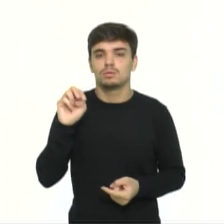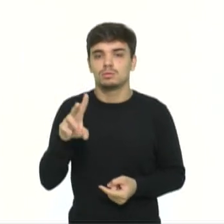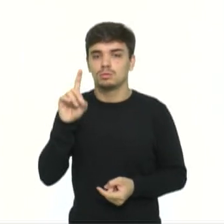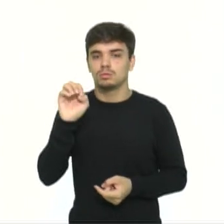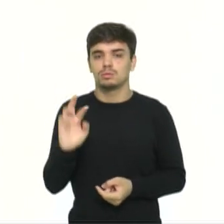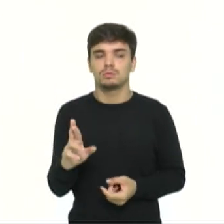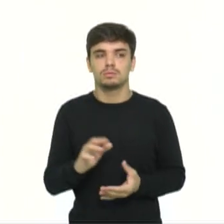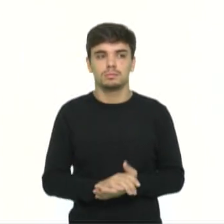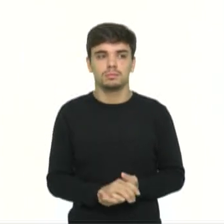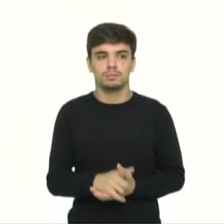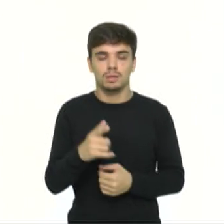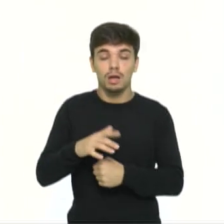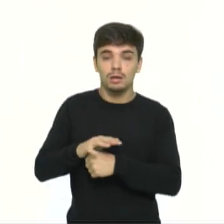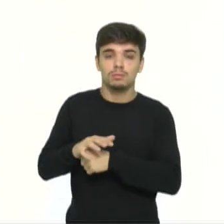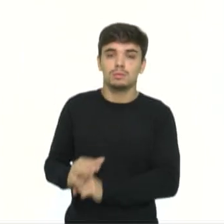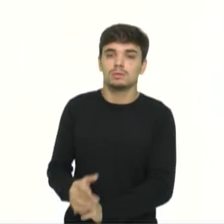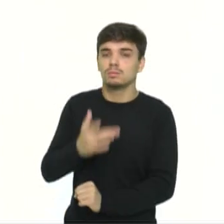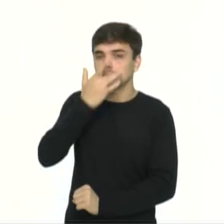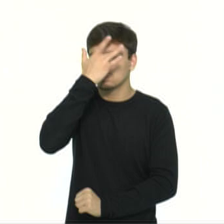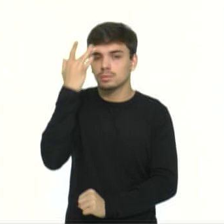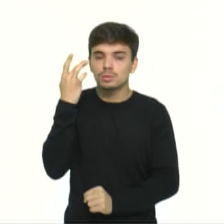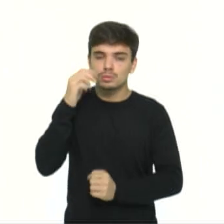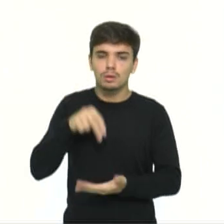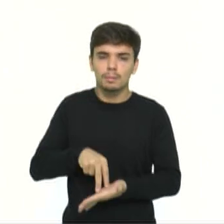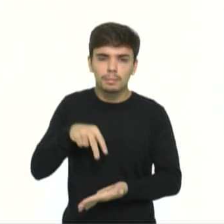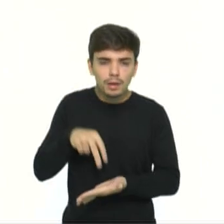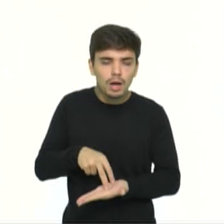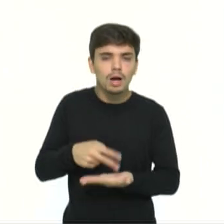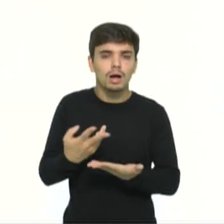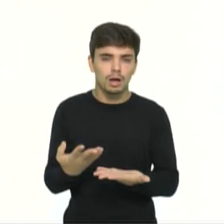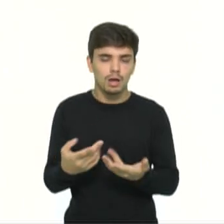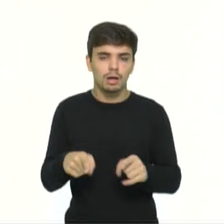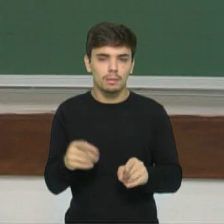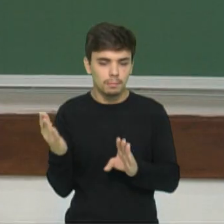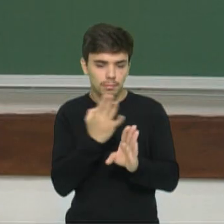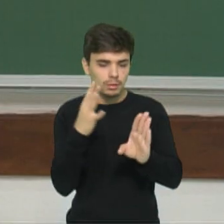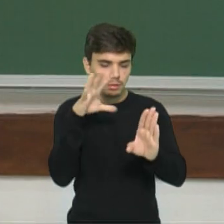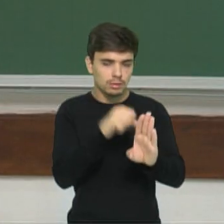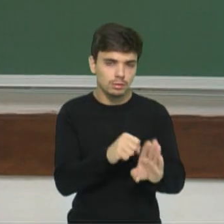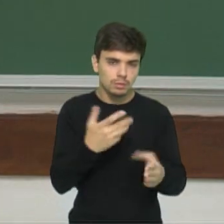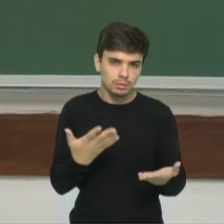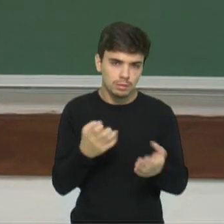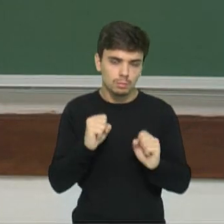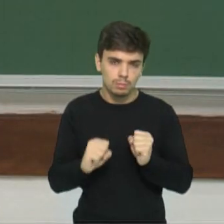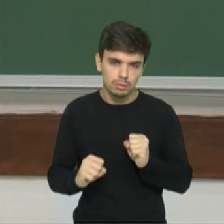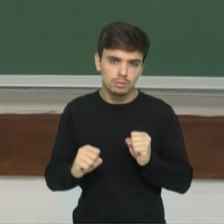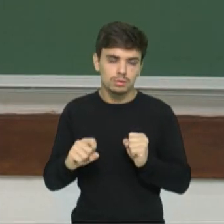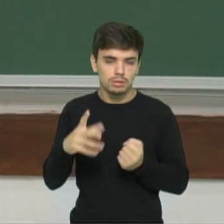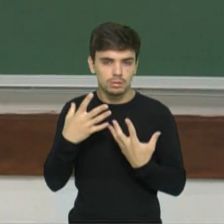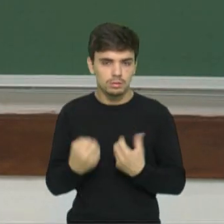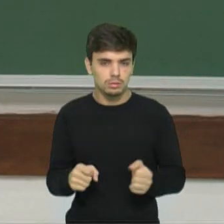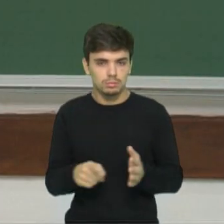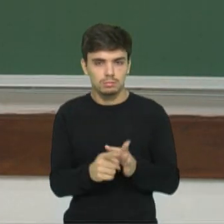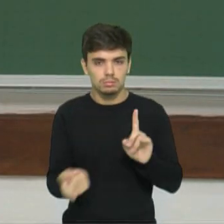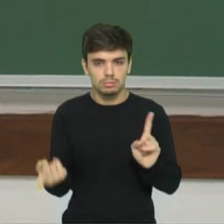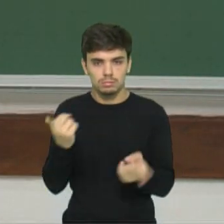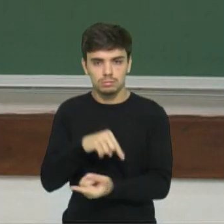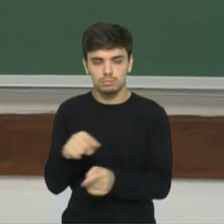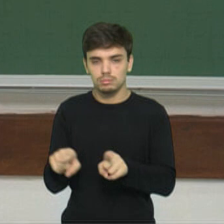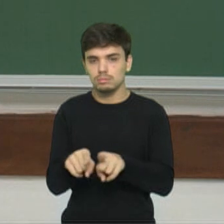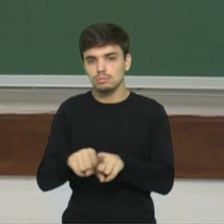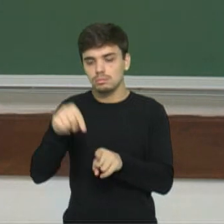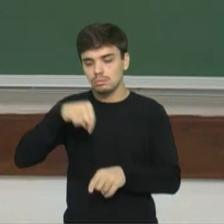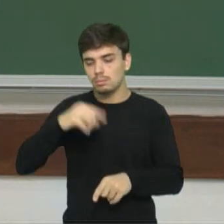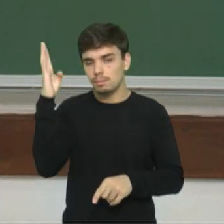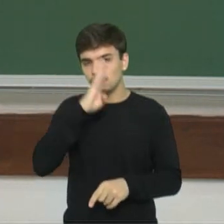né? A repressão de ativistas oposicionistas, né? De perseguir aqueles que podiam ser considerados opositores, tanto